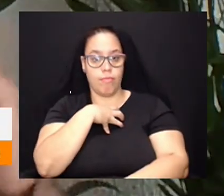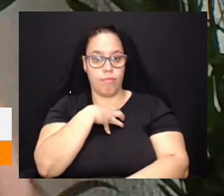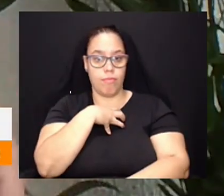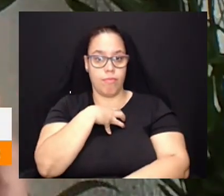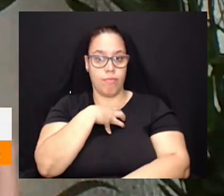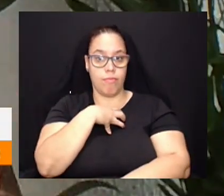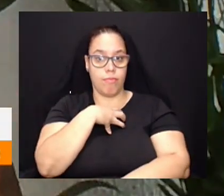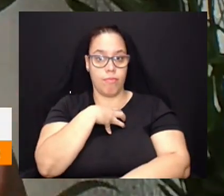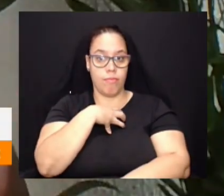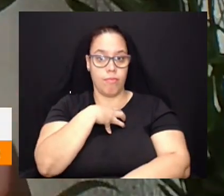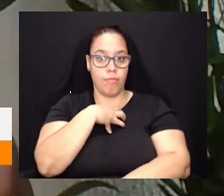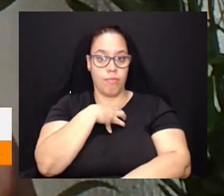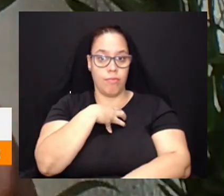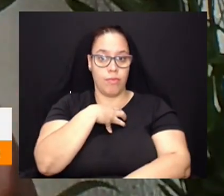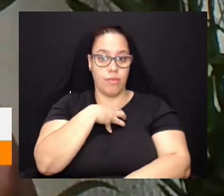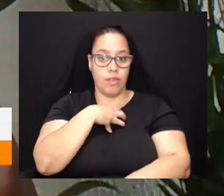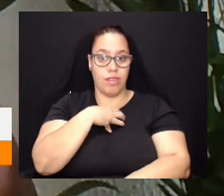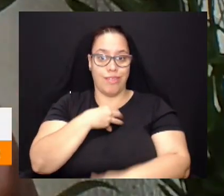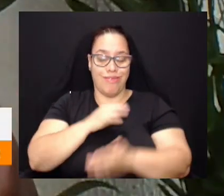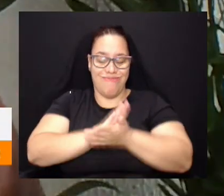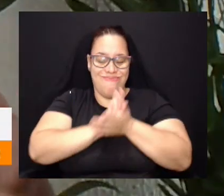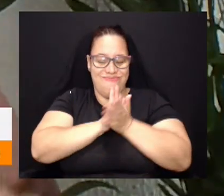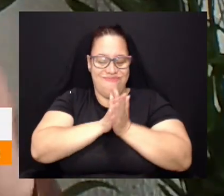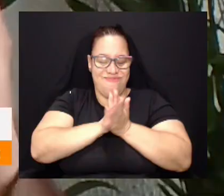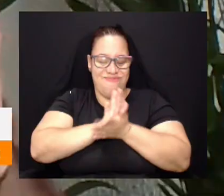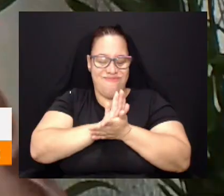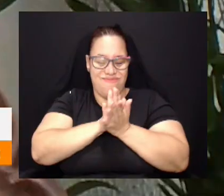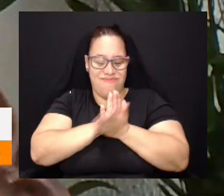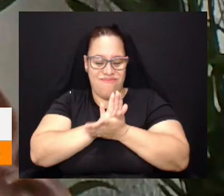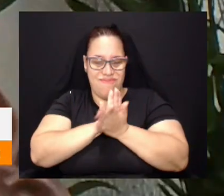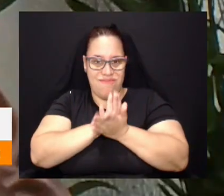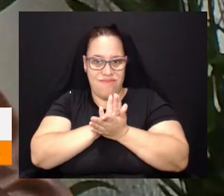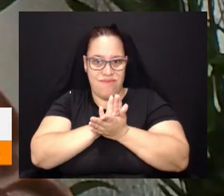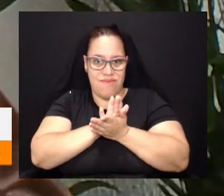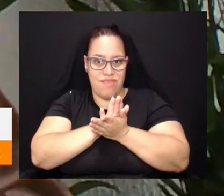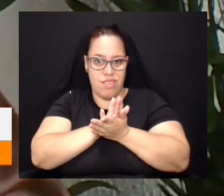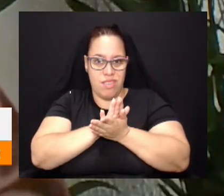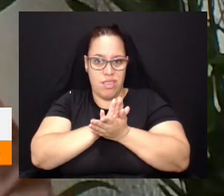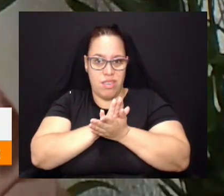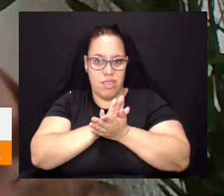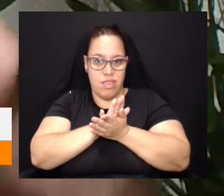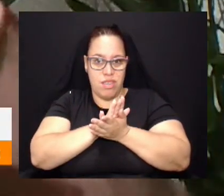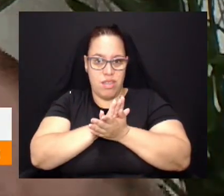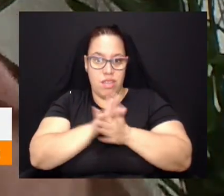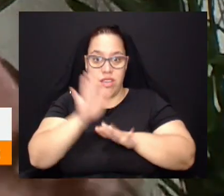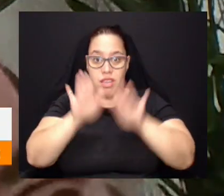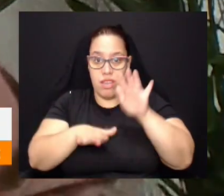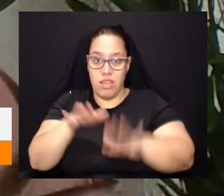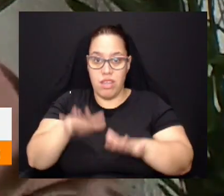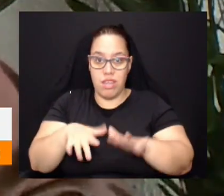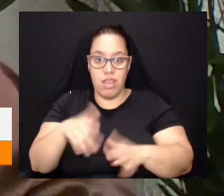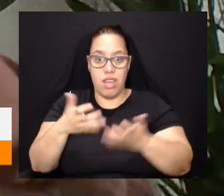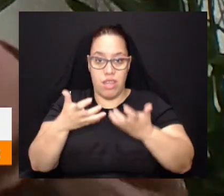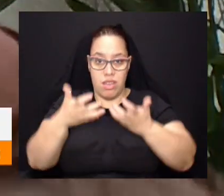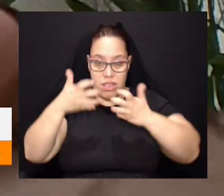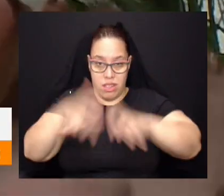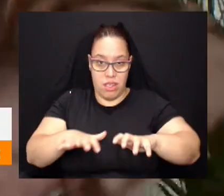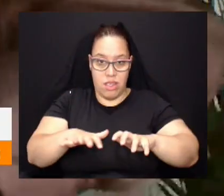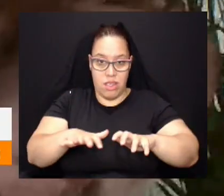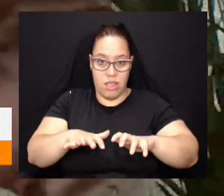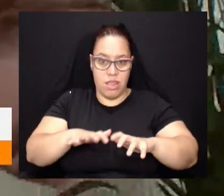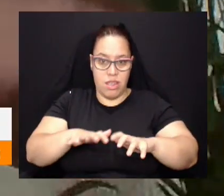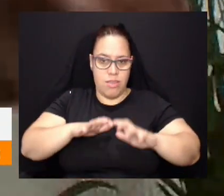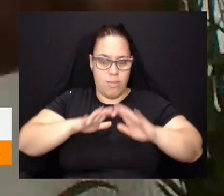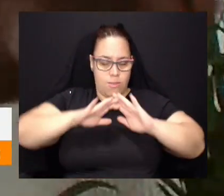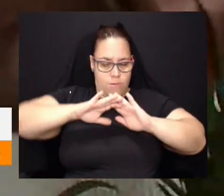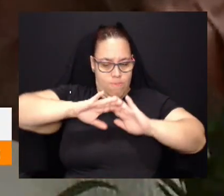ficam represados, é como se fosse bola em piscina. Tudo que às vezes a gente não quer, a gente faz força e aquela